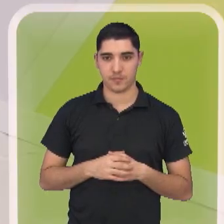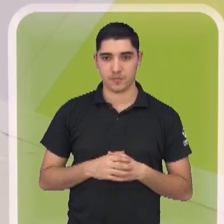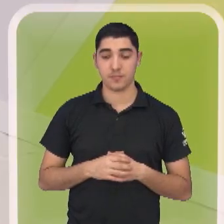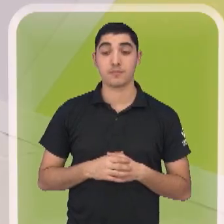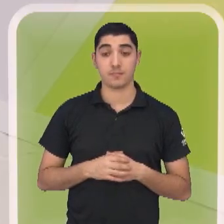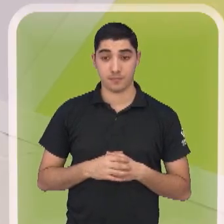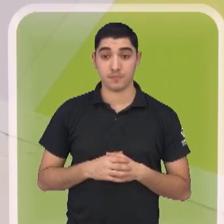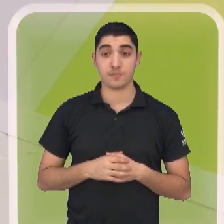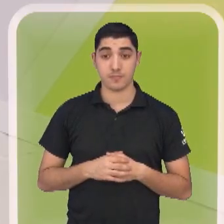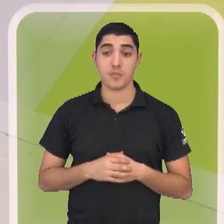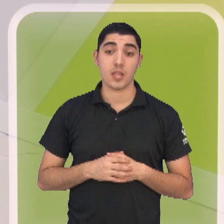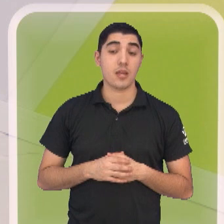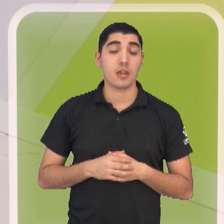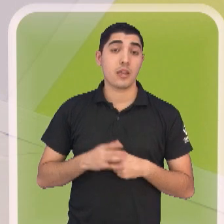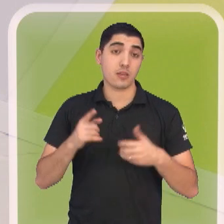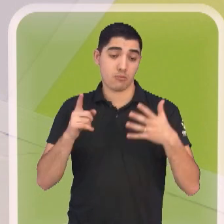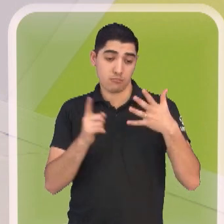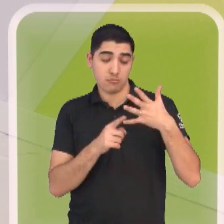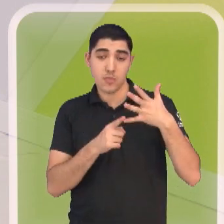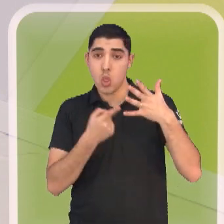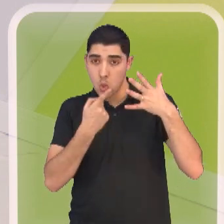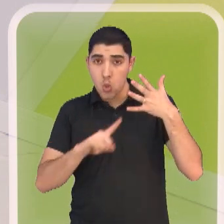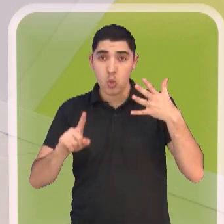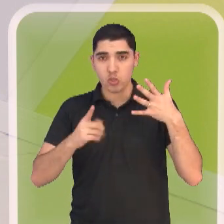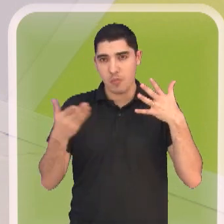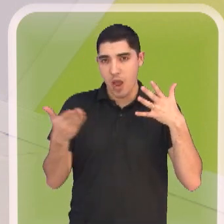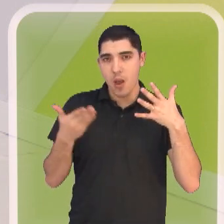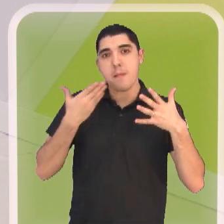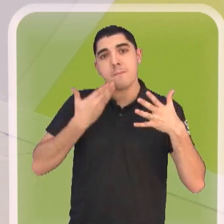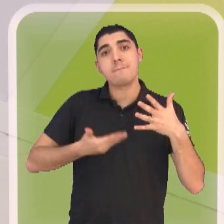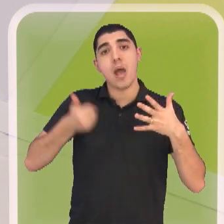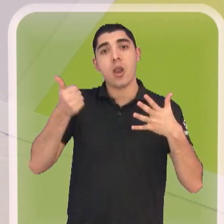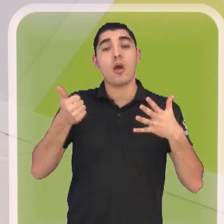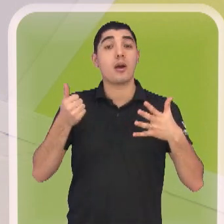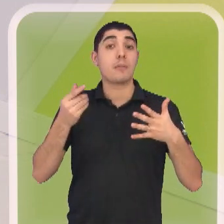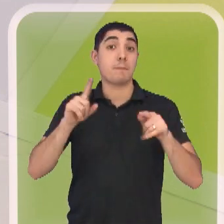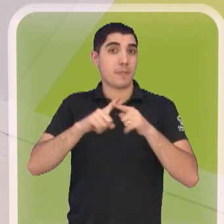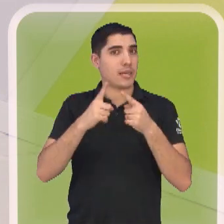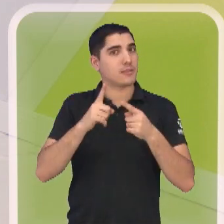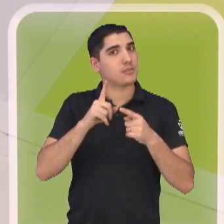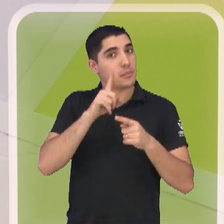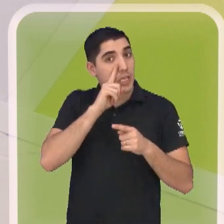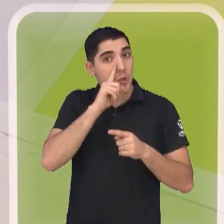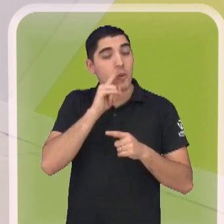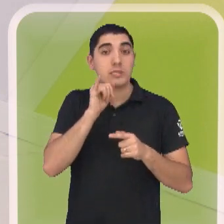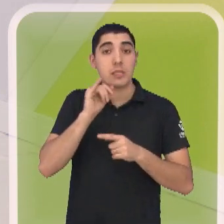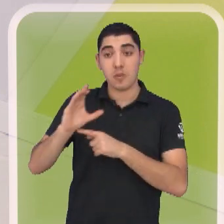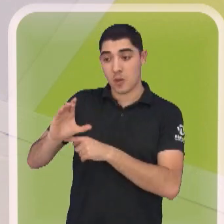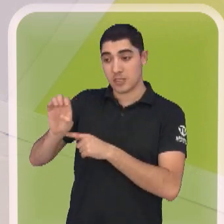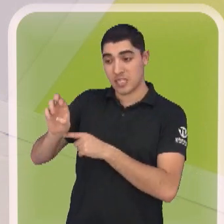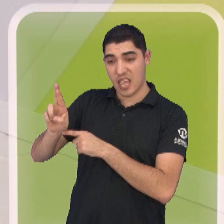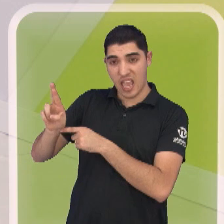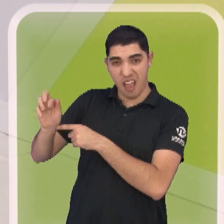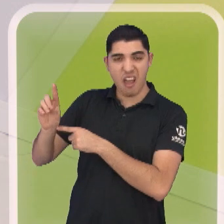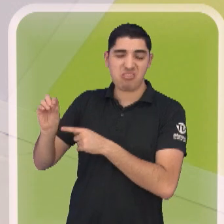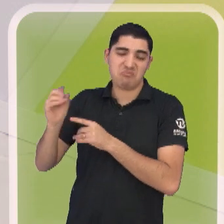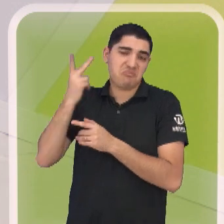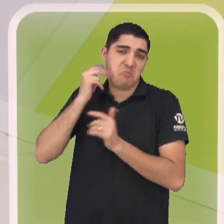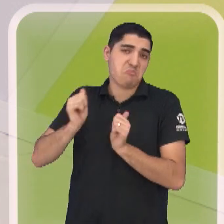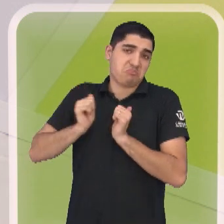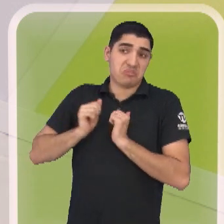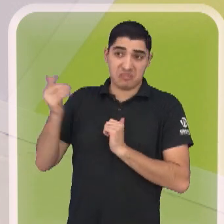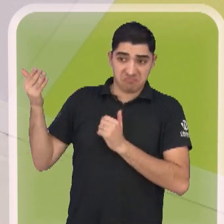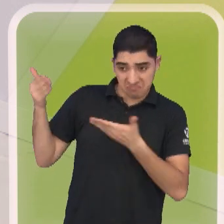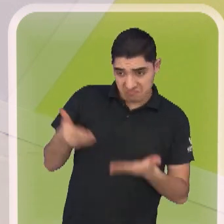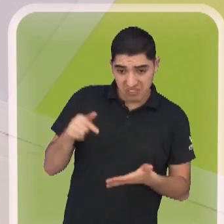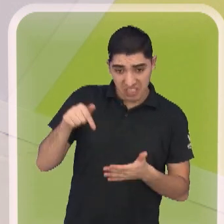melhor do que você pegar um lanterna da competição no momento desse né Bruno mas tem aquela faca de dois grupos o cerrado vem sem nenhuma preocupação que fizer aqui tá